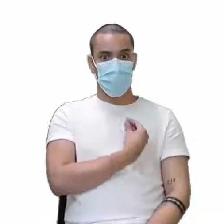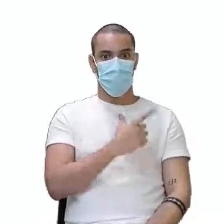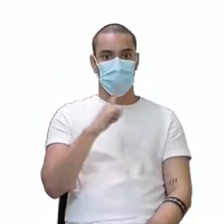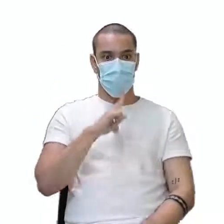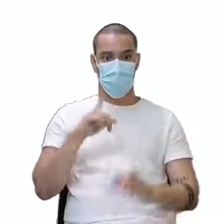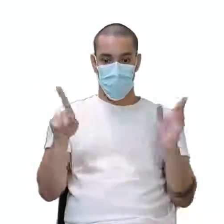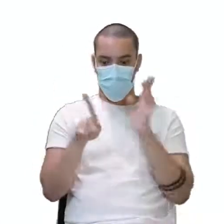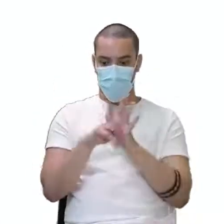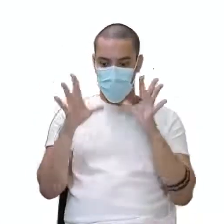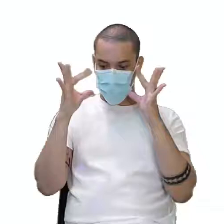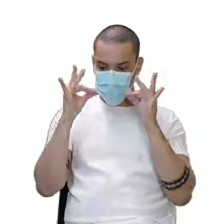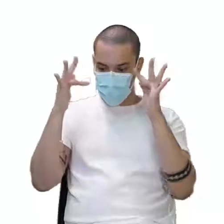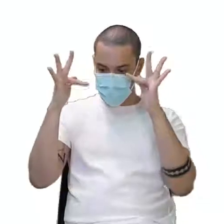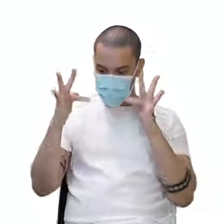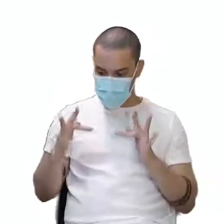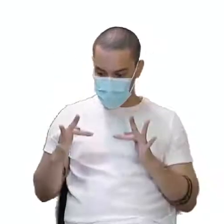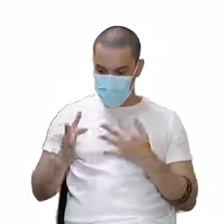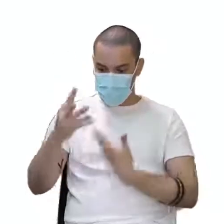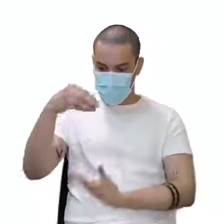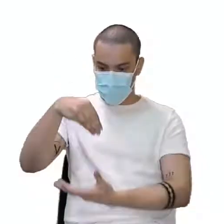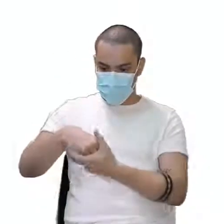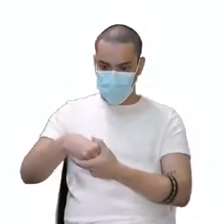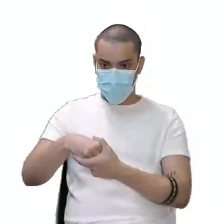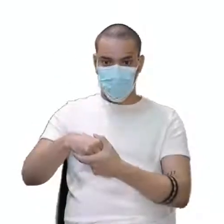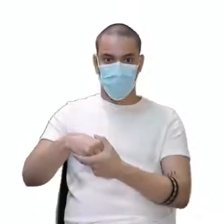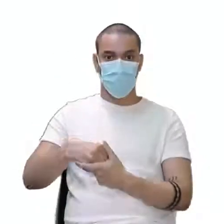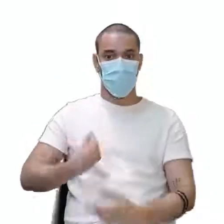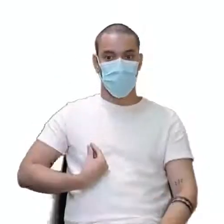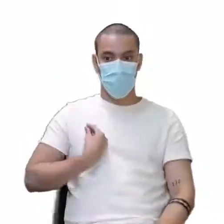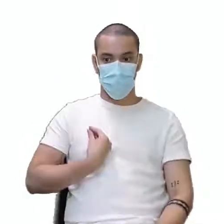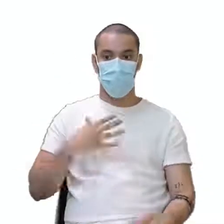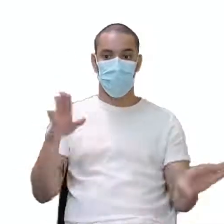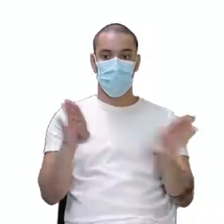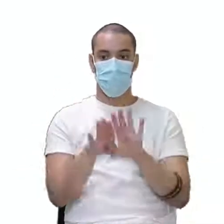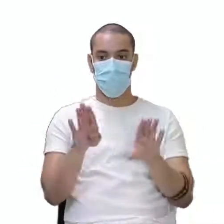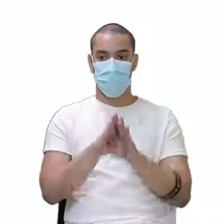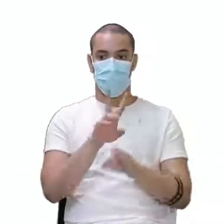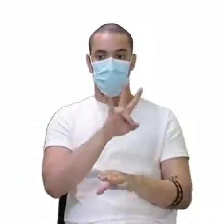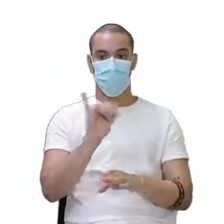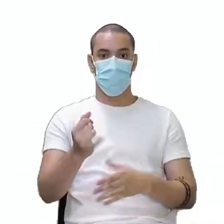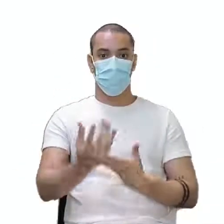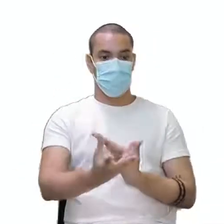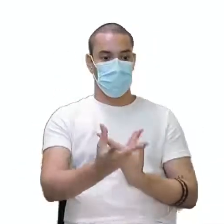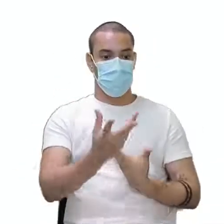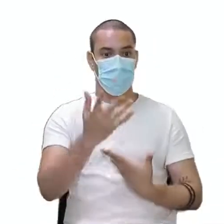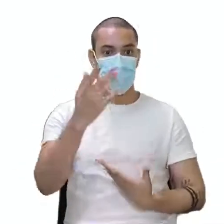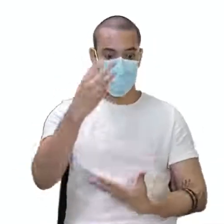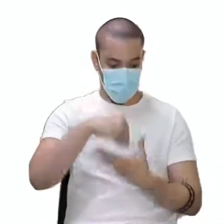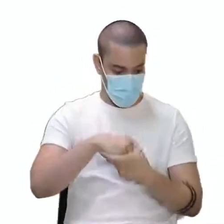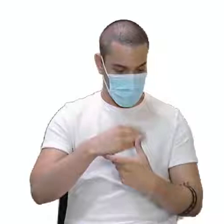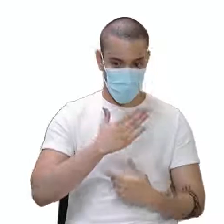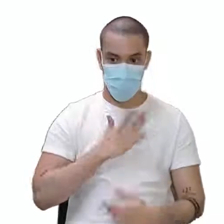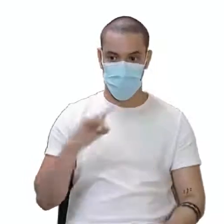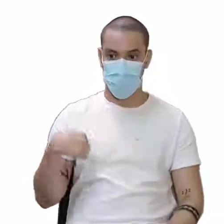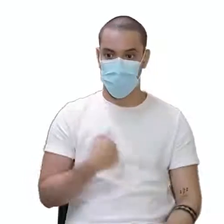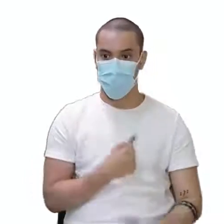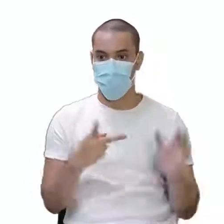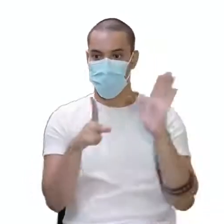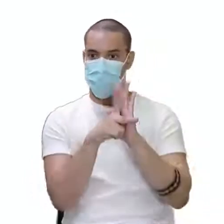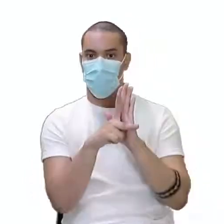meio físico, no meio externo ao organismo vivo, quanto também vai estar interno ao nosso